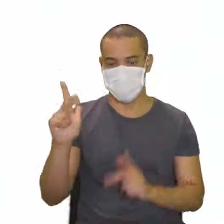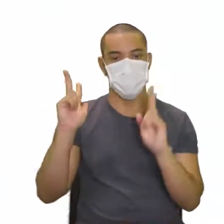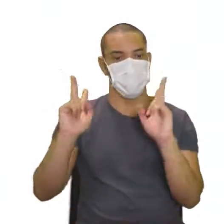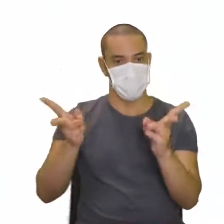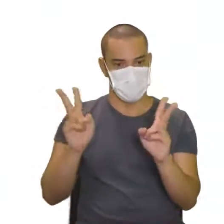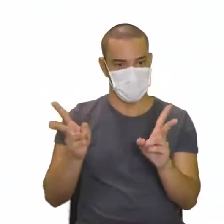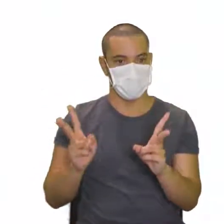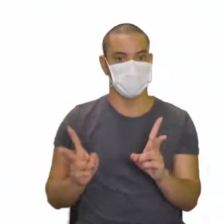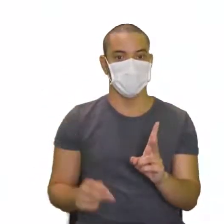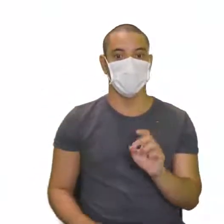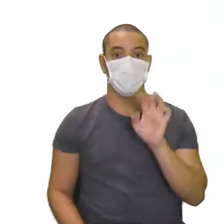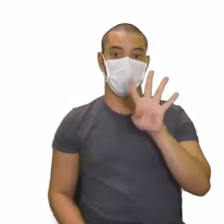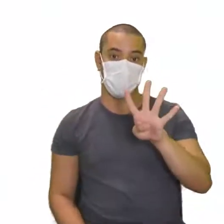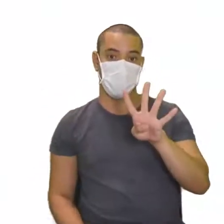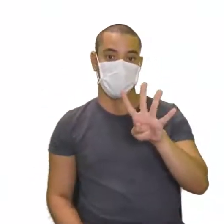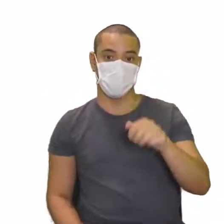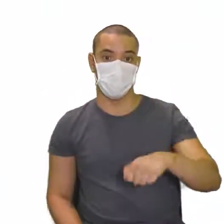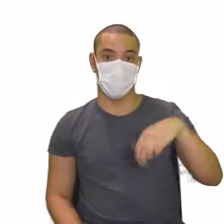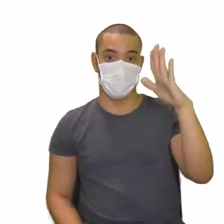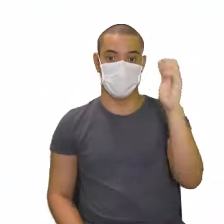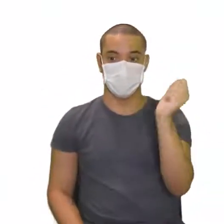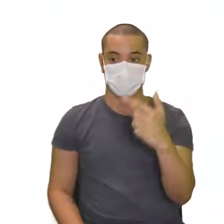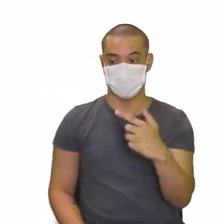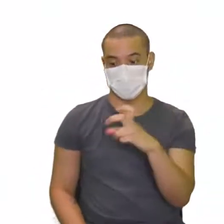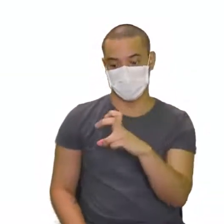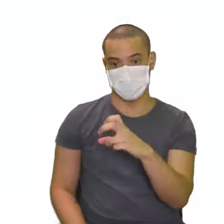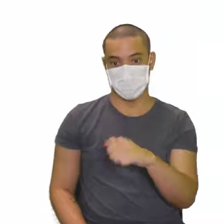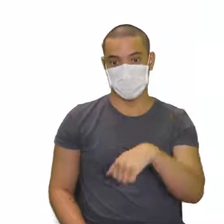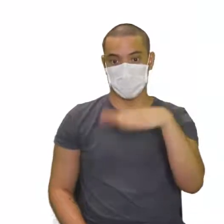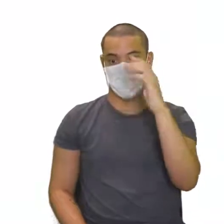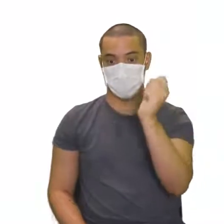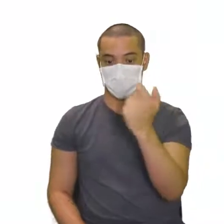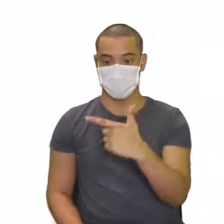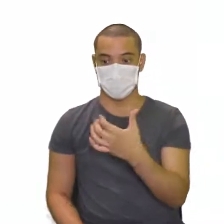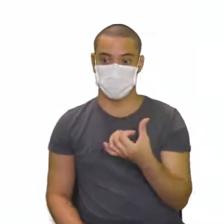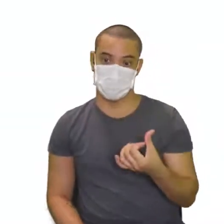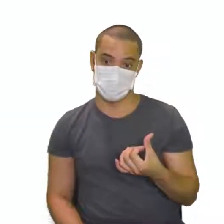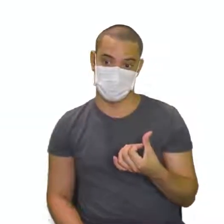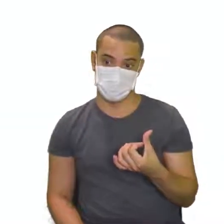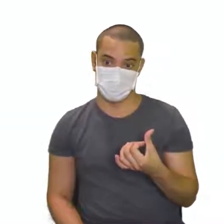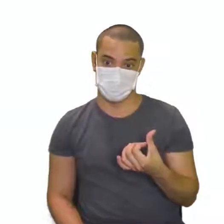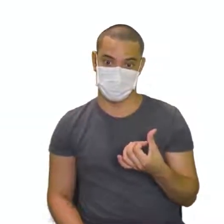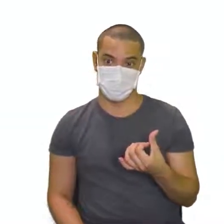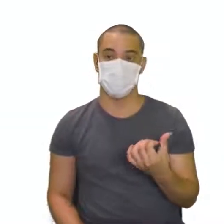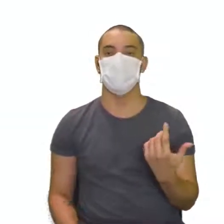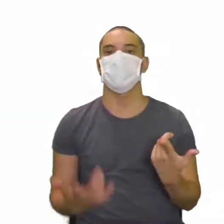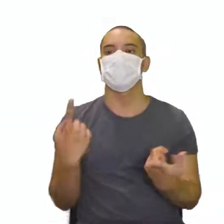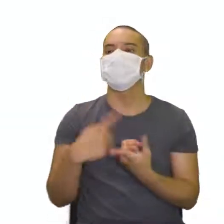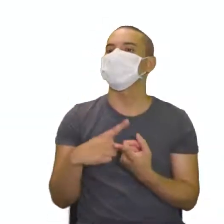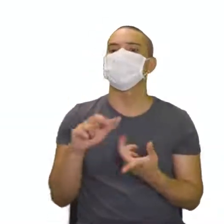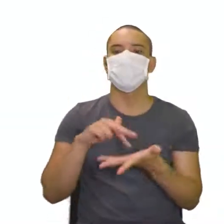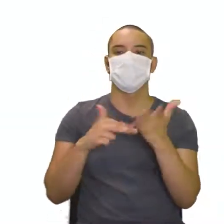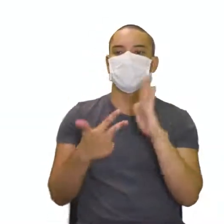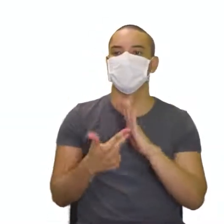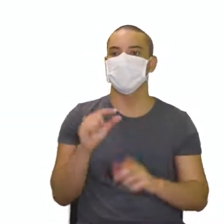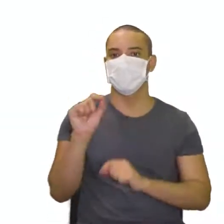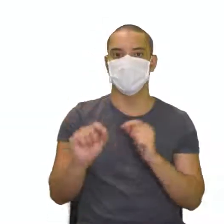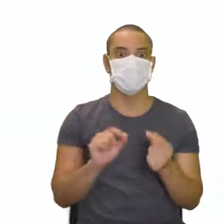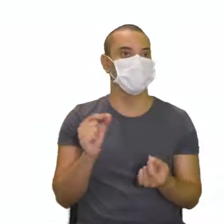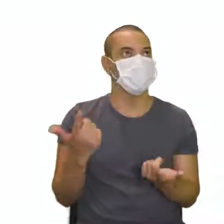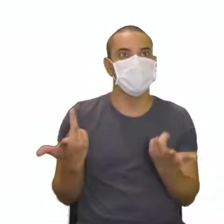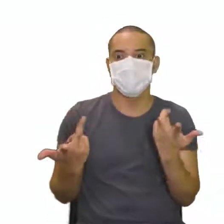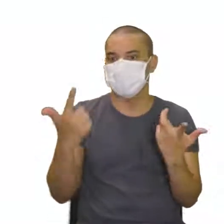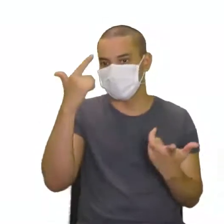desse lado aqui, nesse ponto, ele é maior que nesse ponto e ele é maior que nesse ponto. O que que isso, pessoal, me